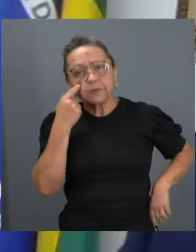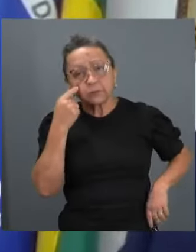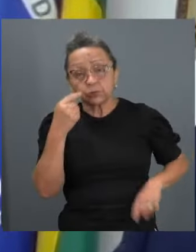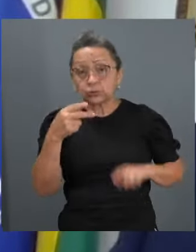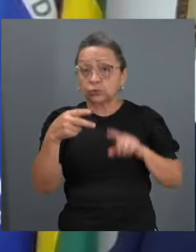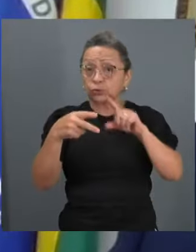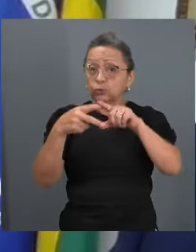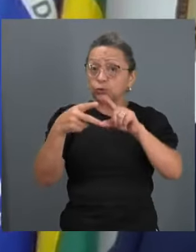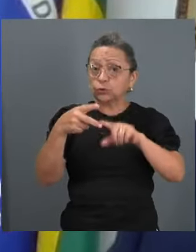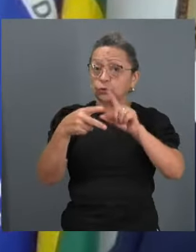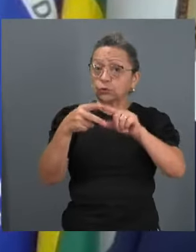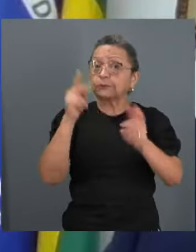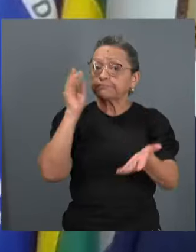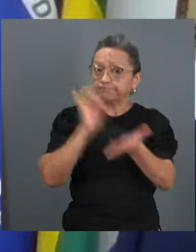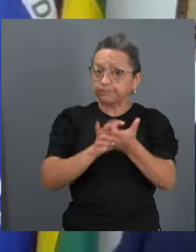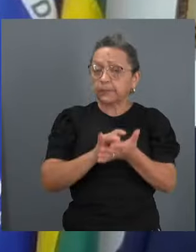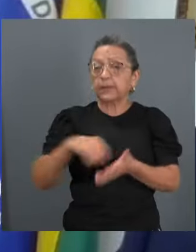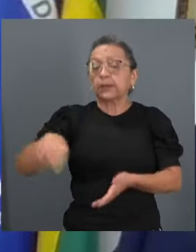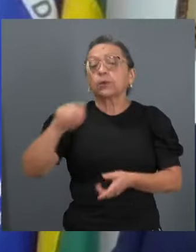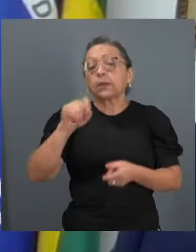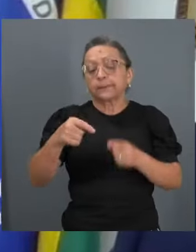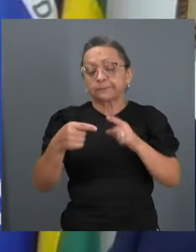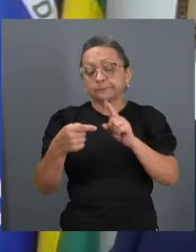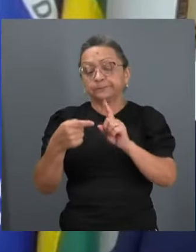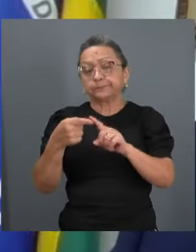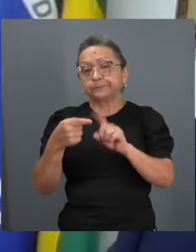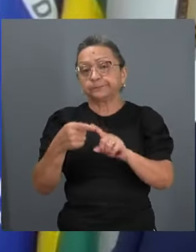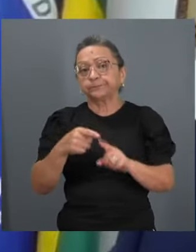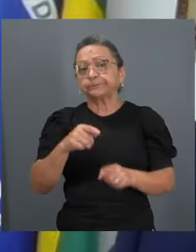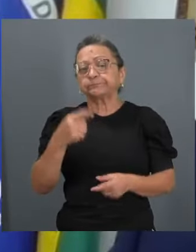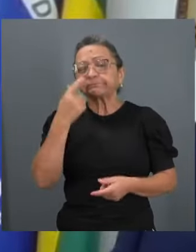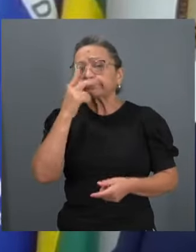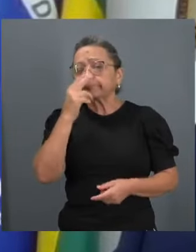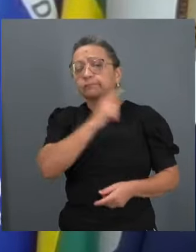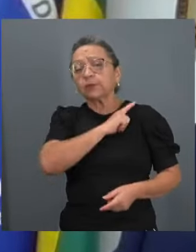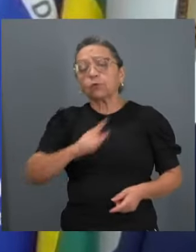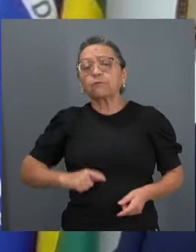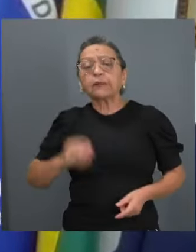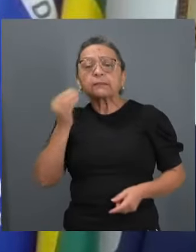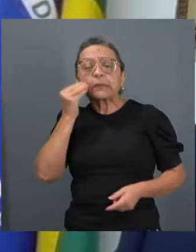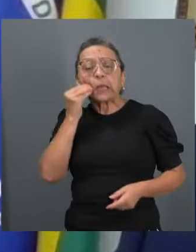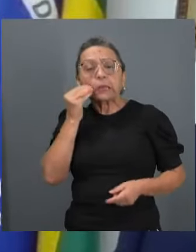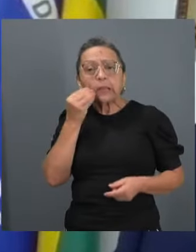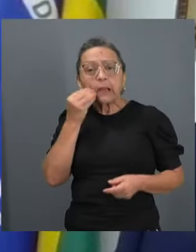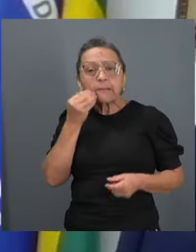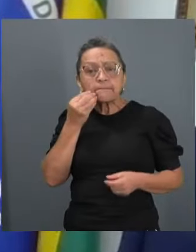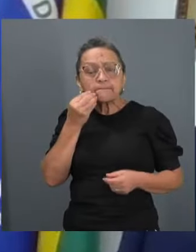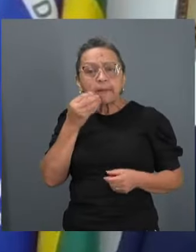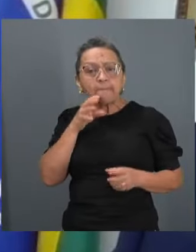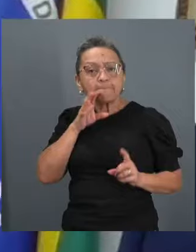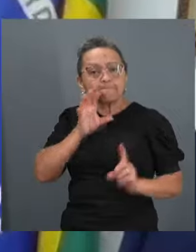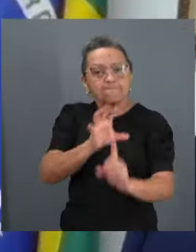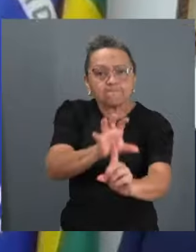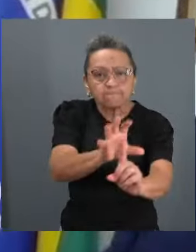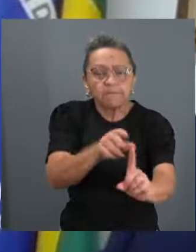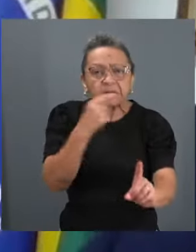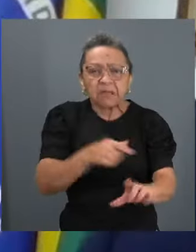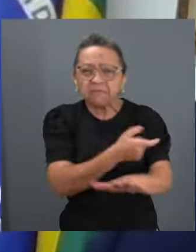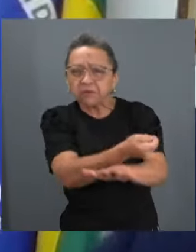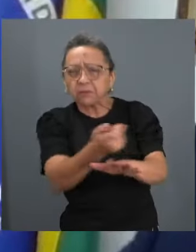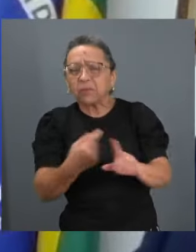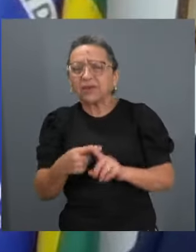fatos, que esse governo tenta encurralar as pessoas dizendo que é fake news, porque mostra a